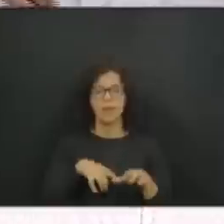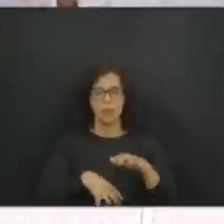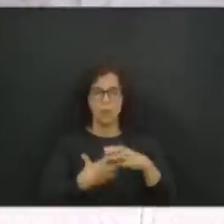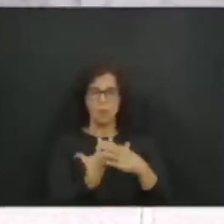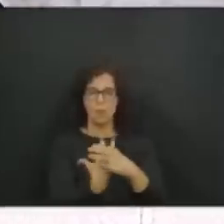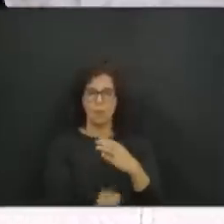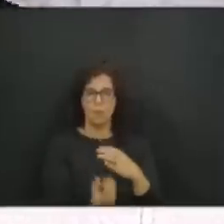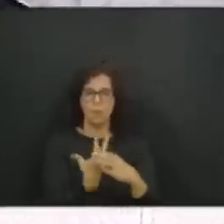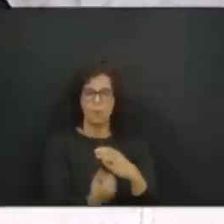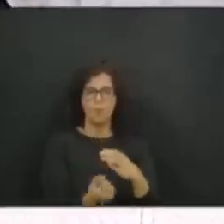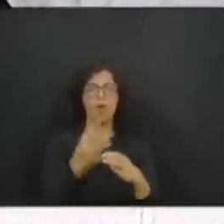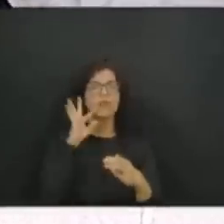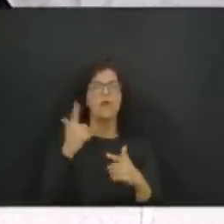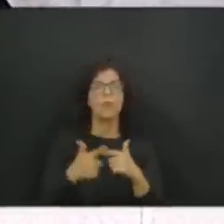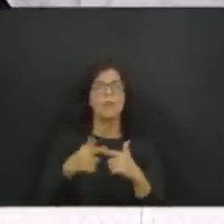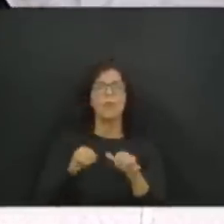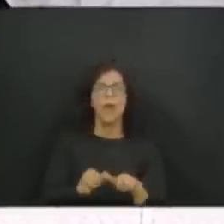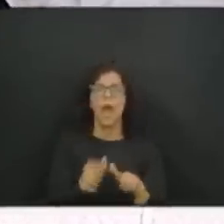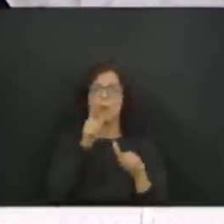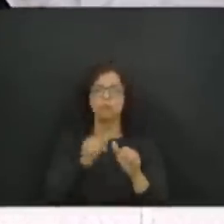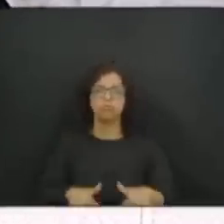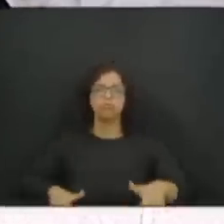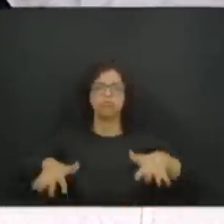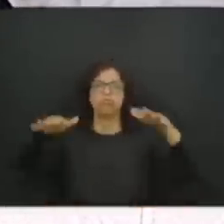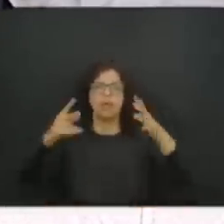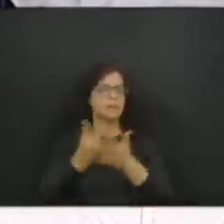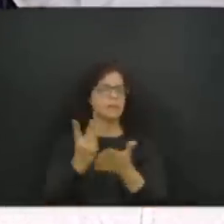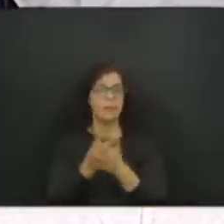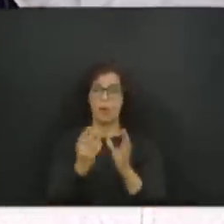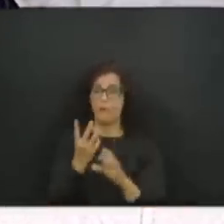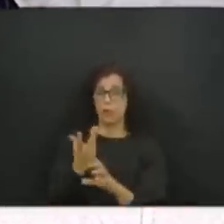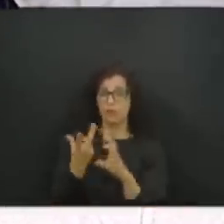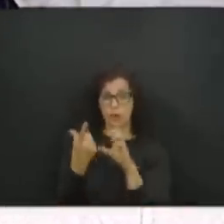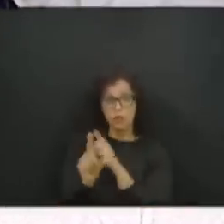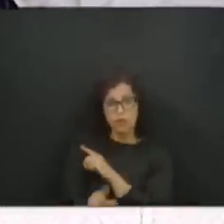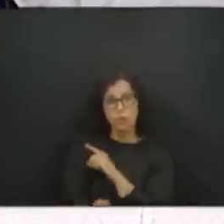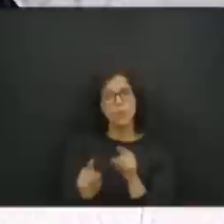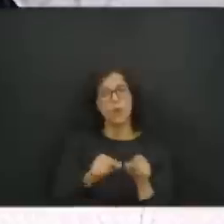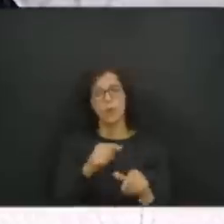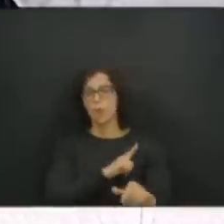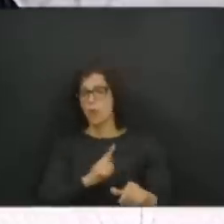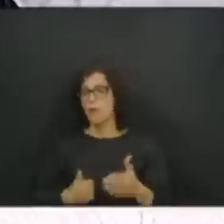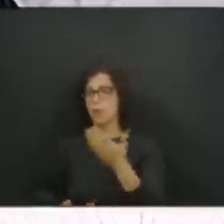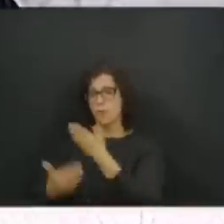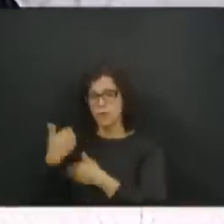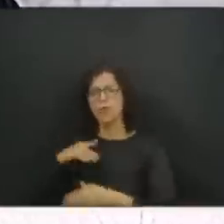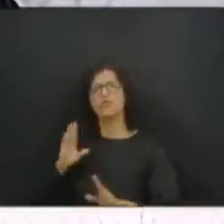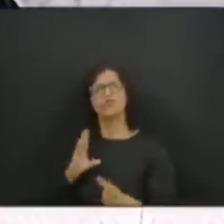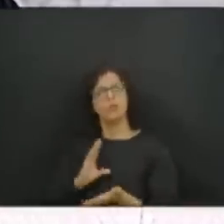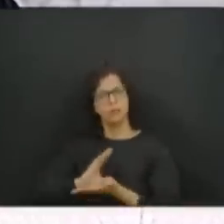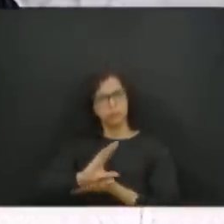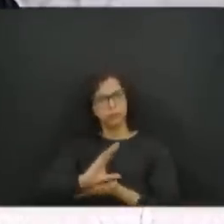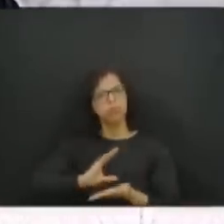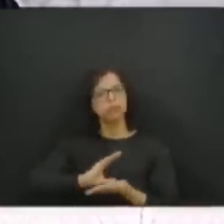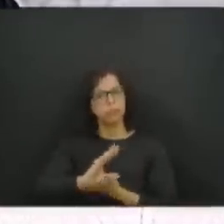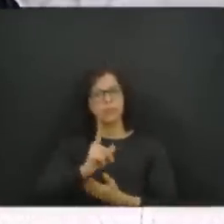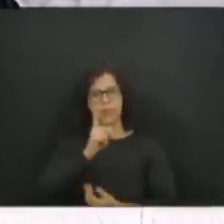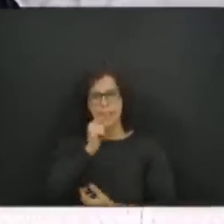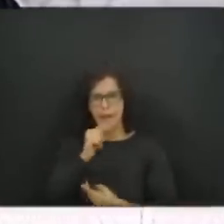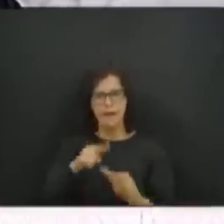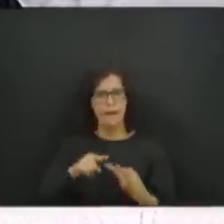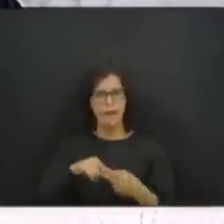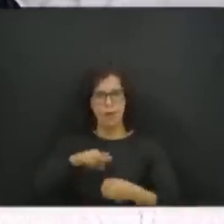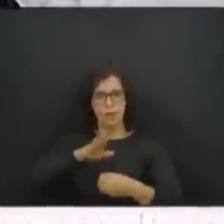vai resolver um problema histórico daquela região porque outros governos também já investiram investir em